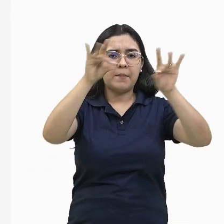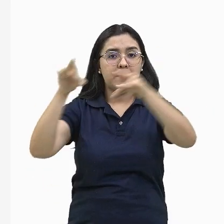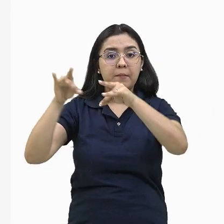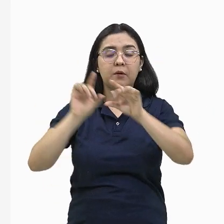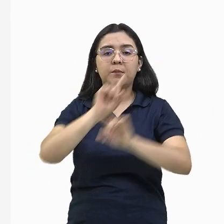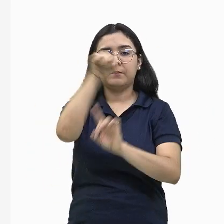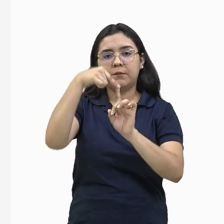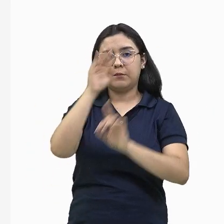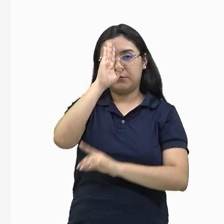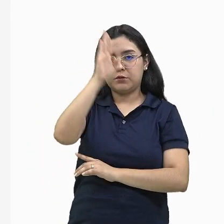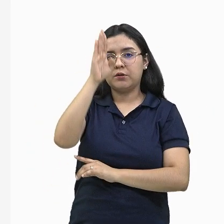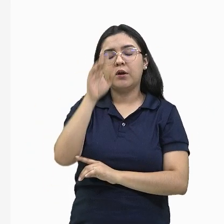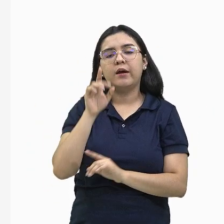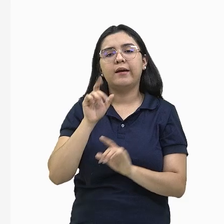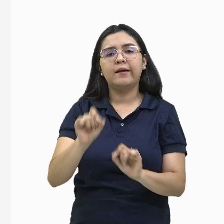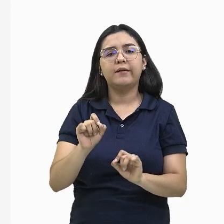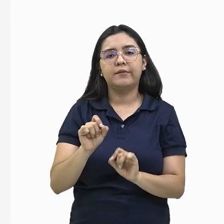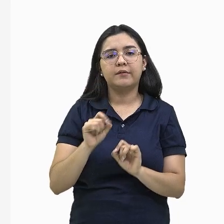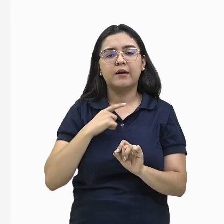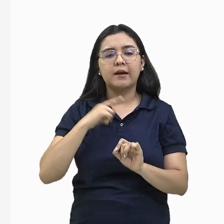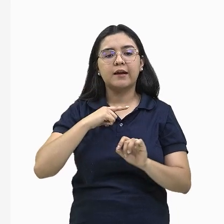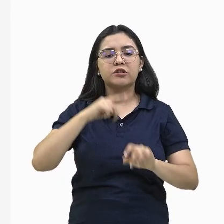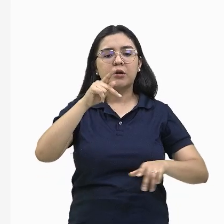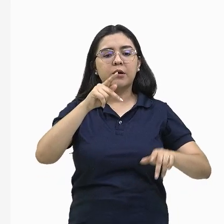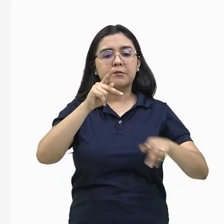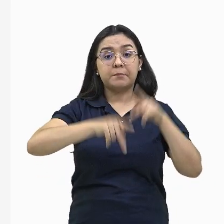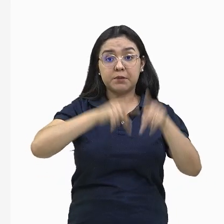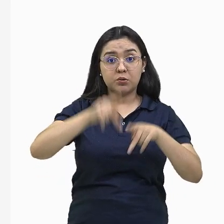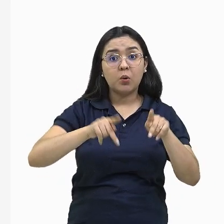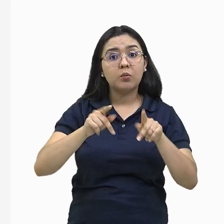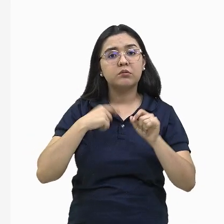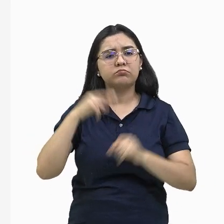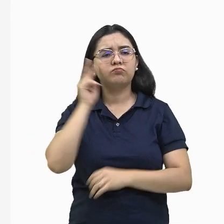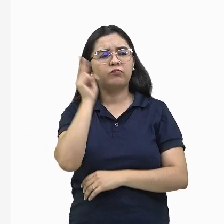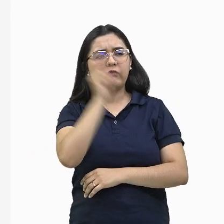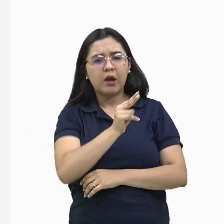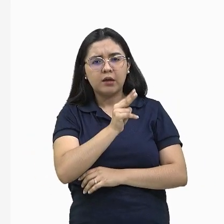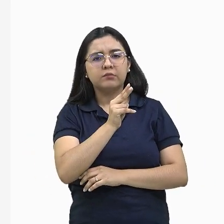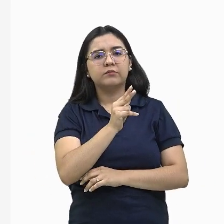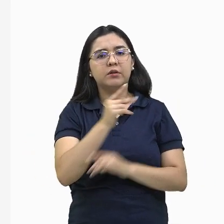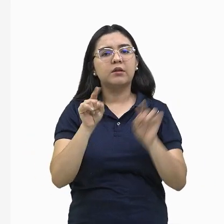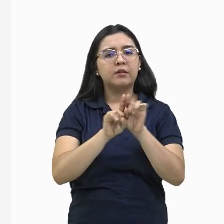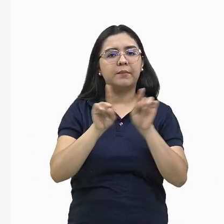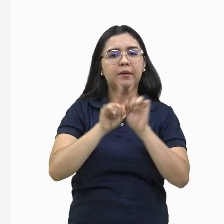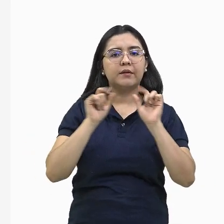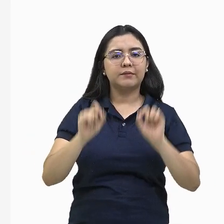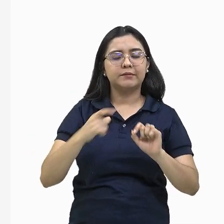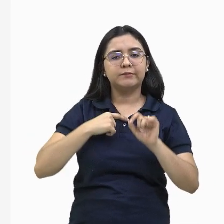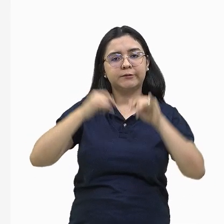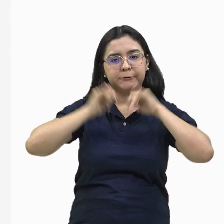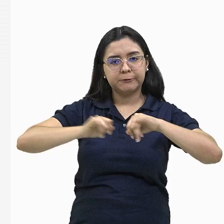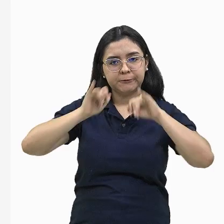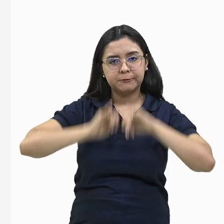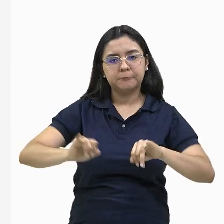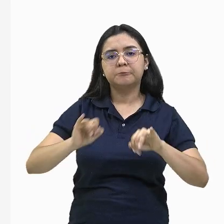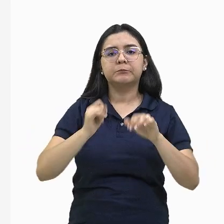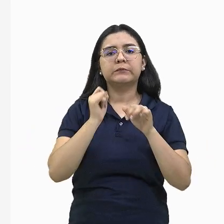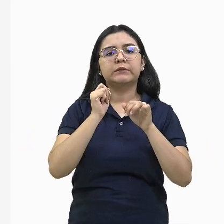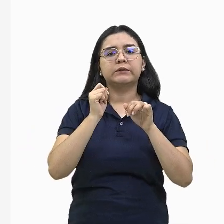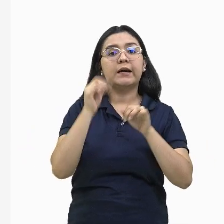objetivo dele é chamar a atenção de quem passa e transmitir uma mensagem de